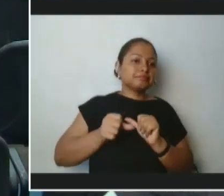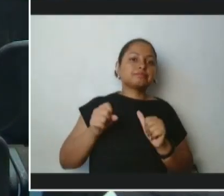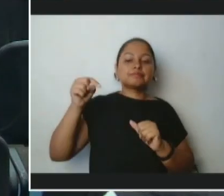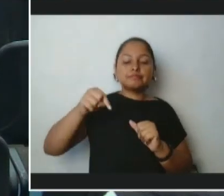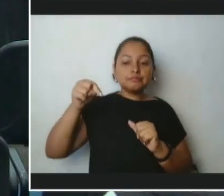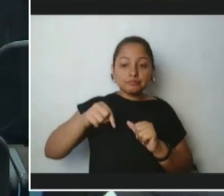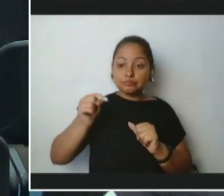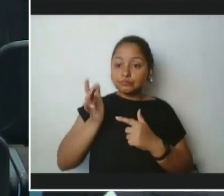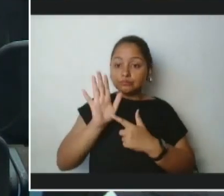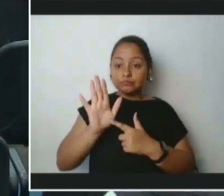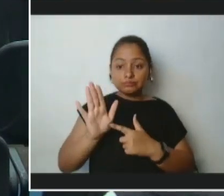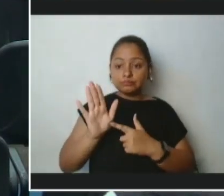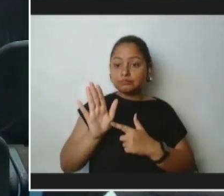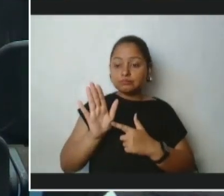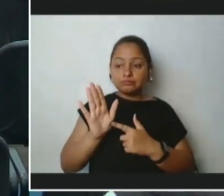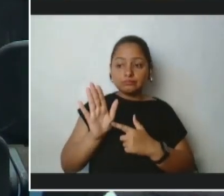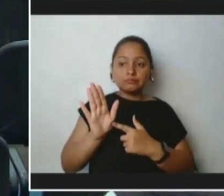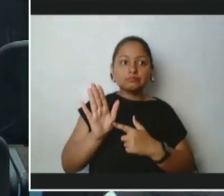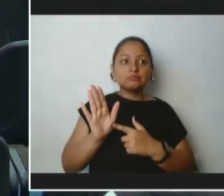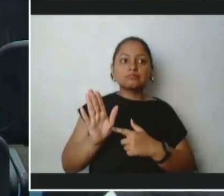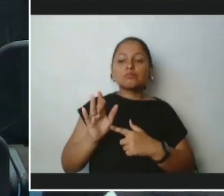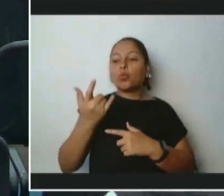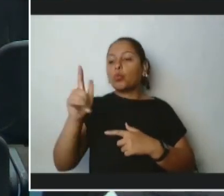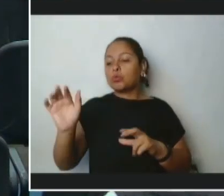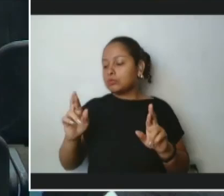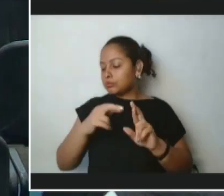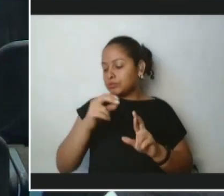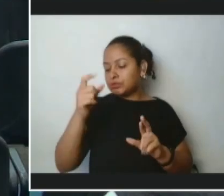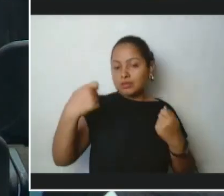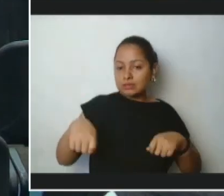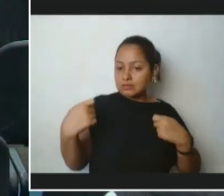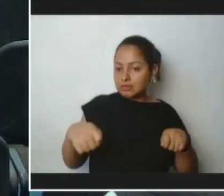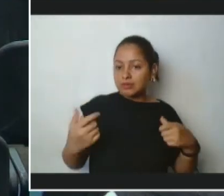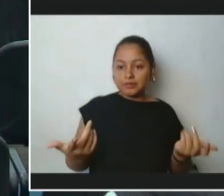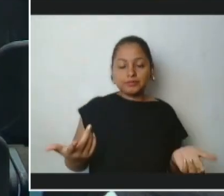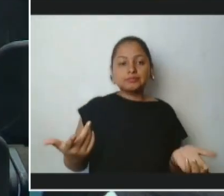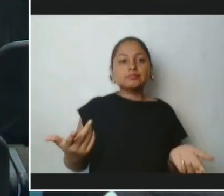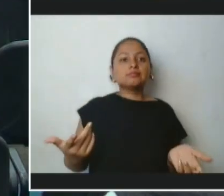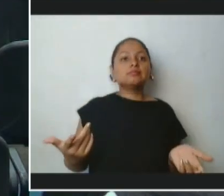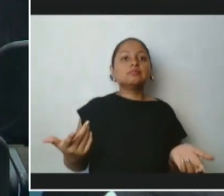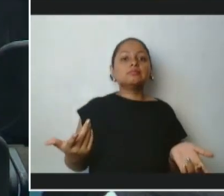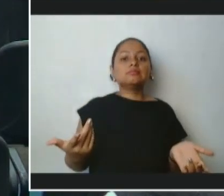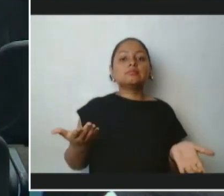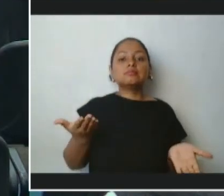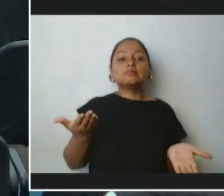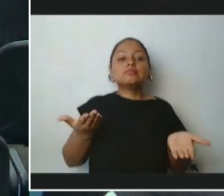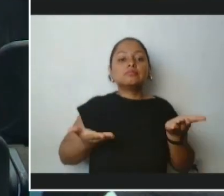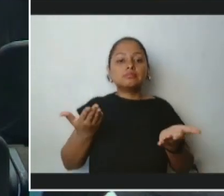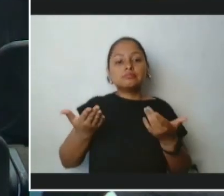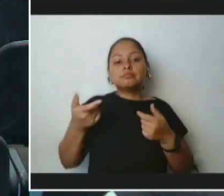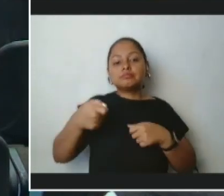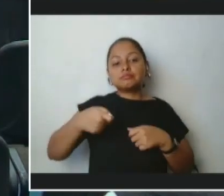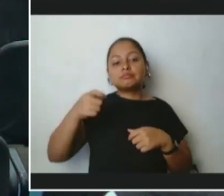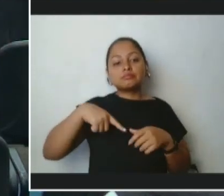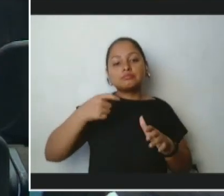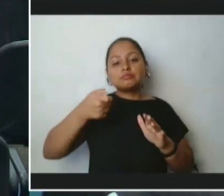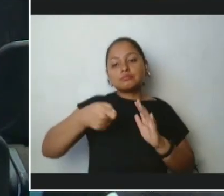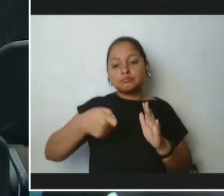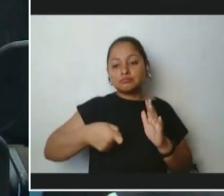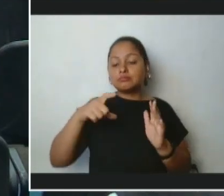trazer todo o recurso que é necessário para ter equilíbrio financeiro. É uma obrigação legal que ainda não